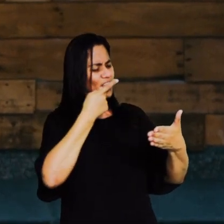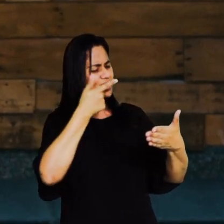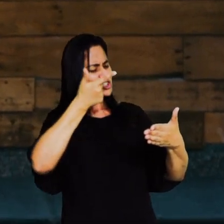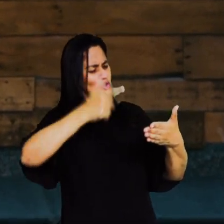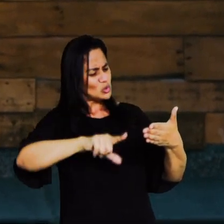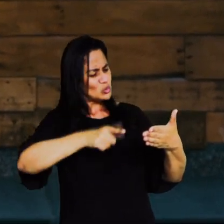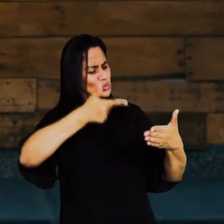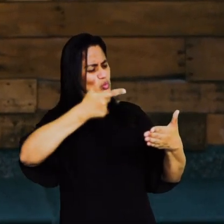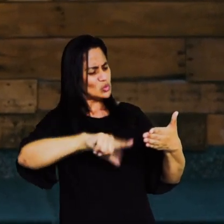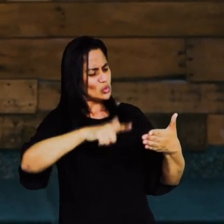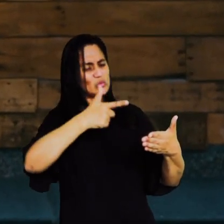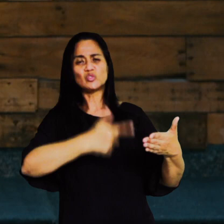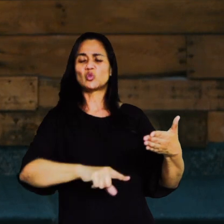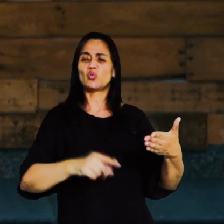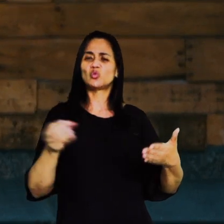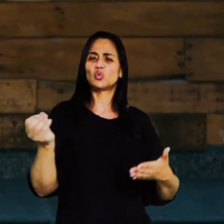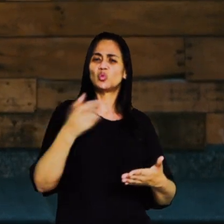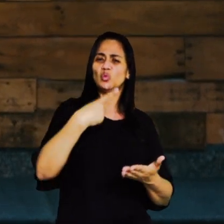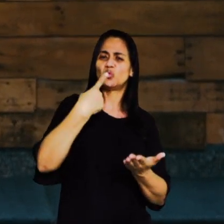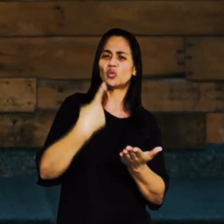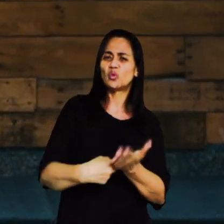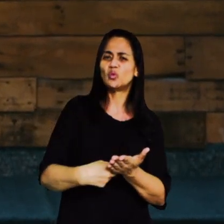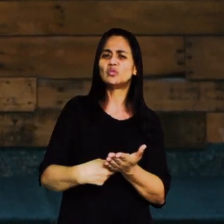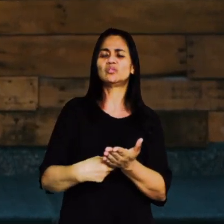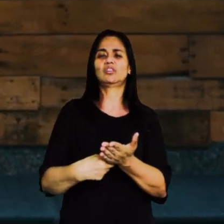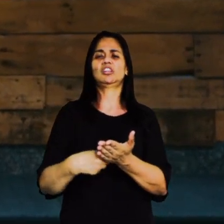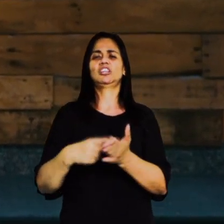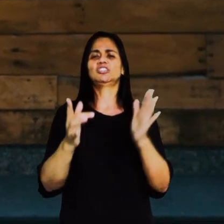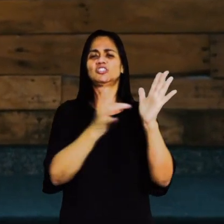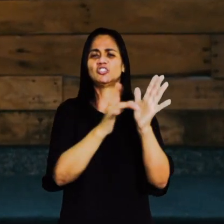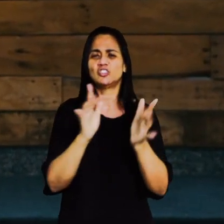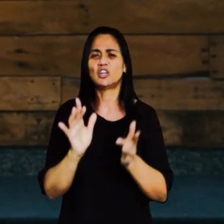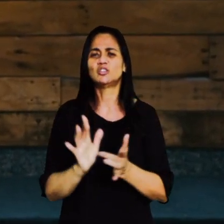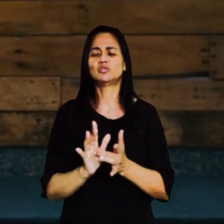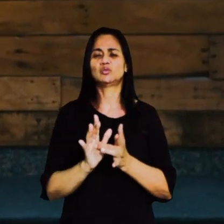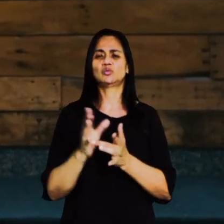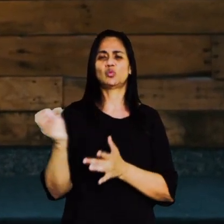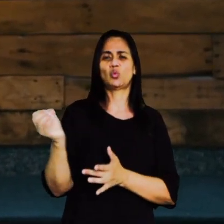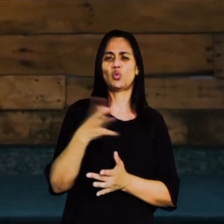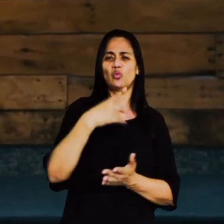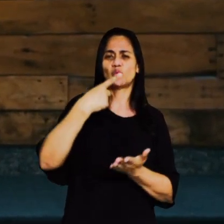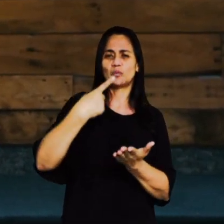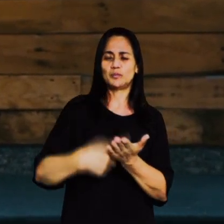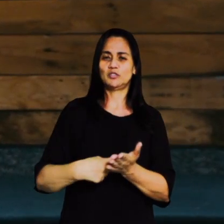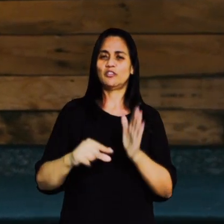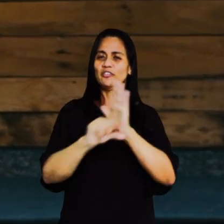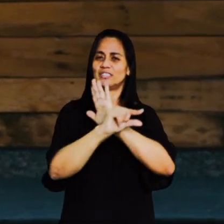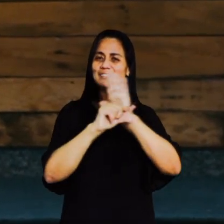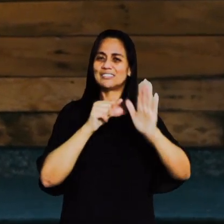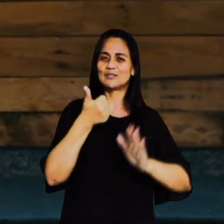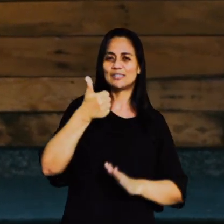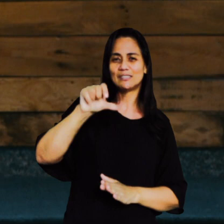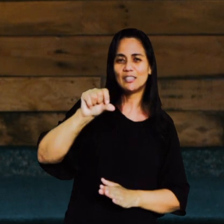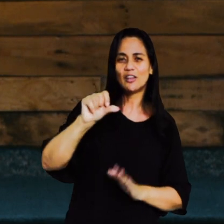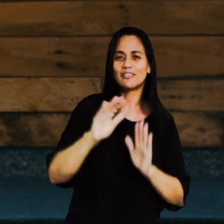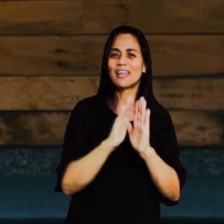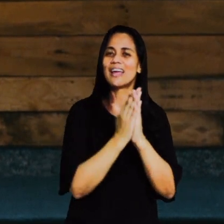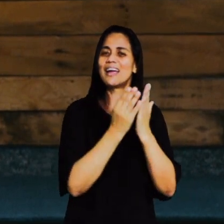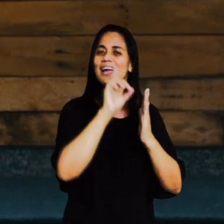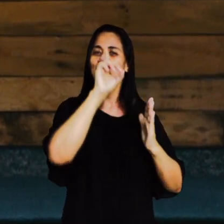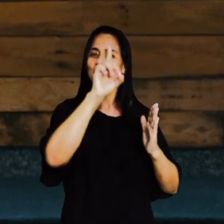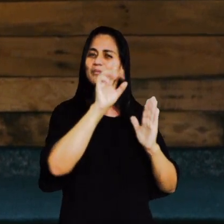novo concerto, ele fala de Jesus Cristo sendo o novo concerto. E no versículo 19, a Bíblia começa assim: tendo, pois,